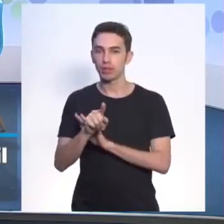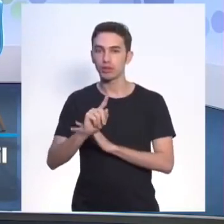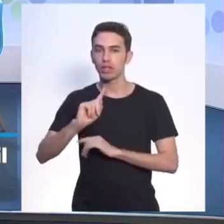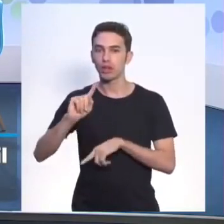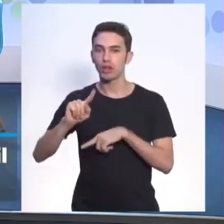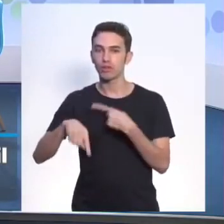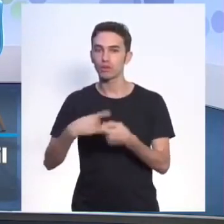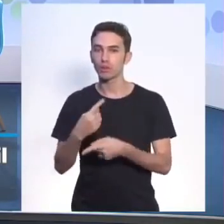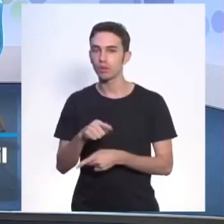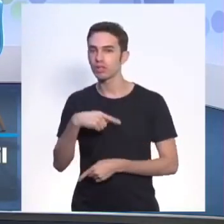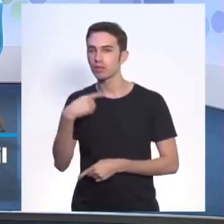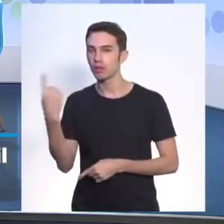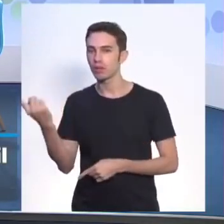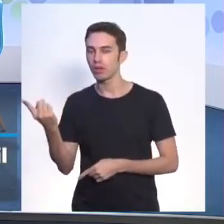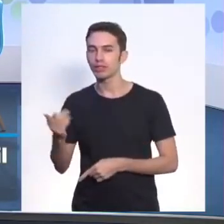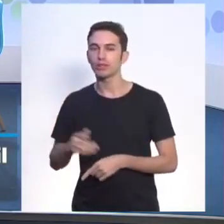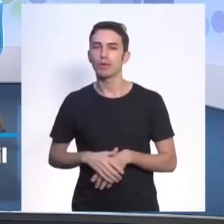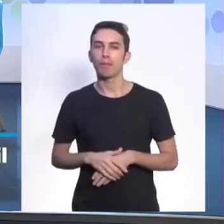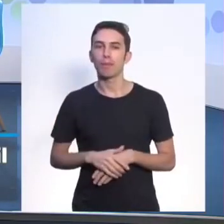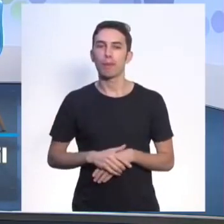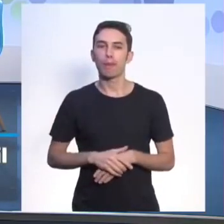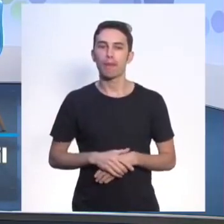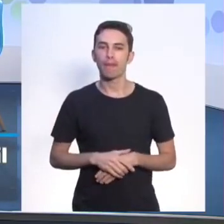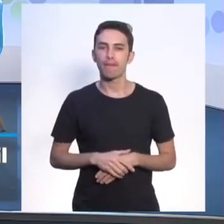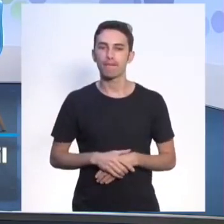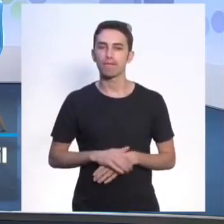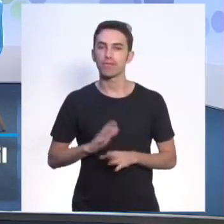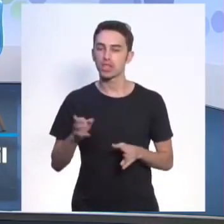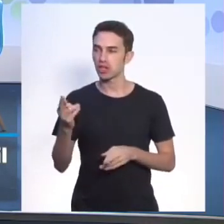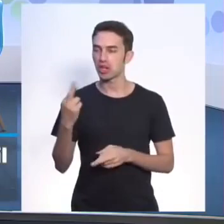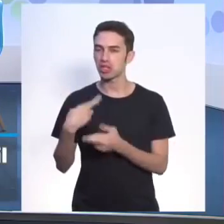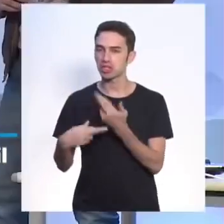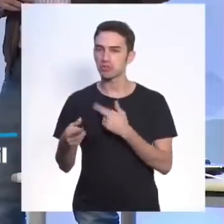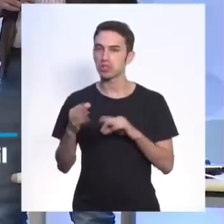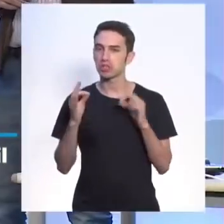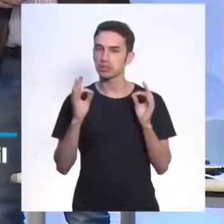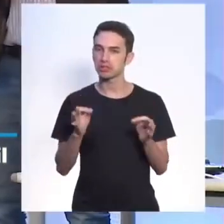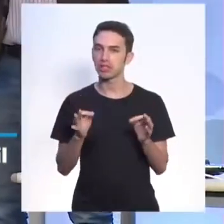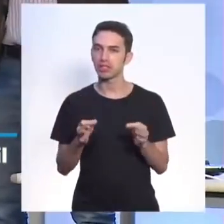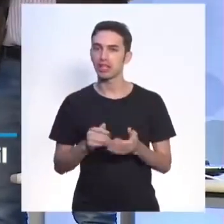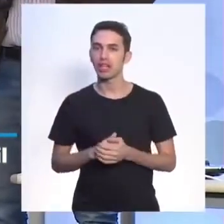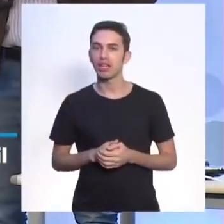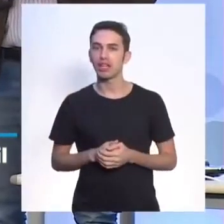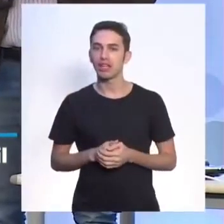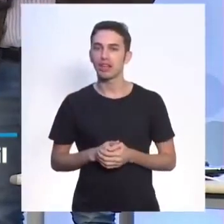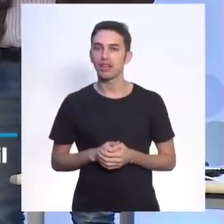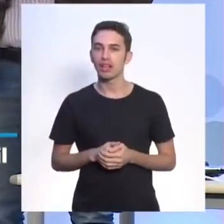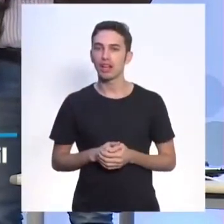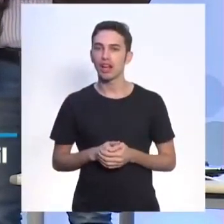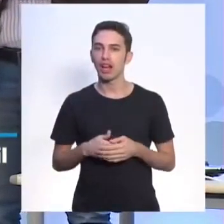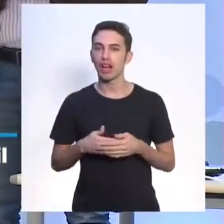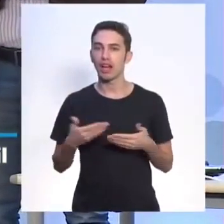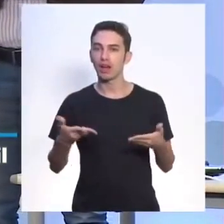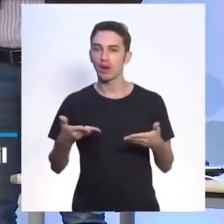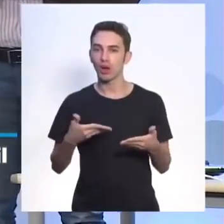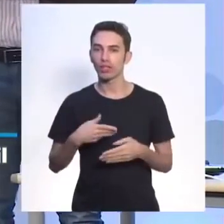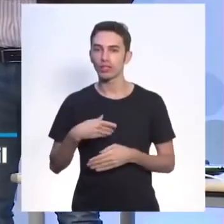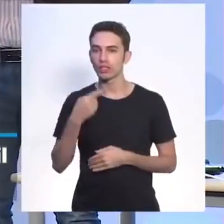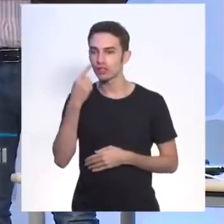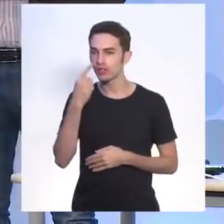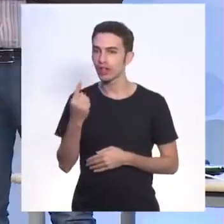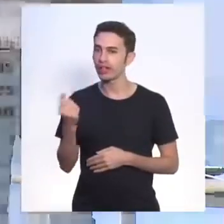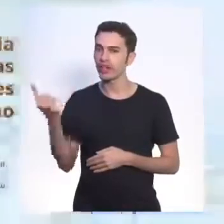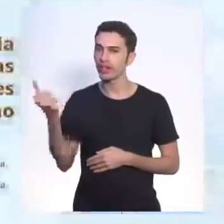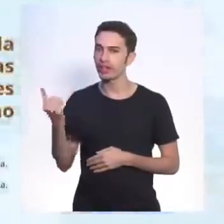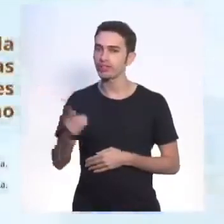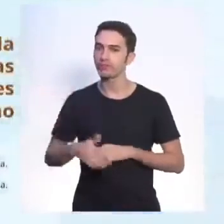passar essa questão porque os estudantes já responderam de maneira brilhante. Aqui na tela nós vamos